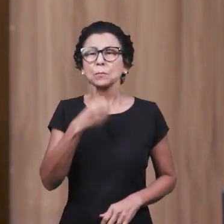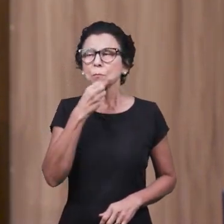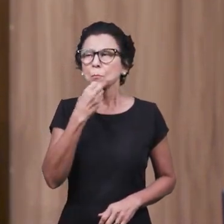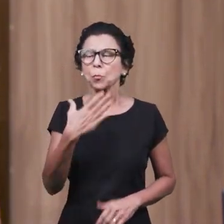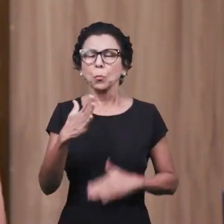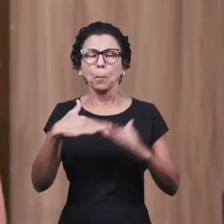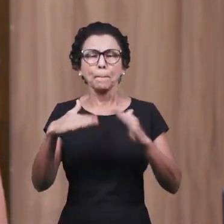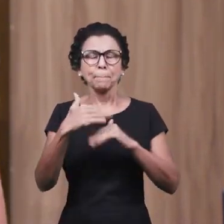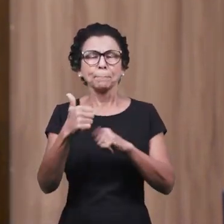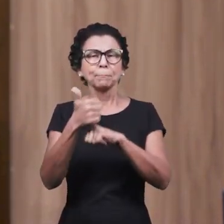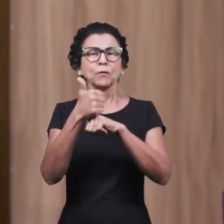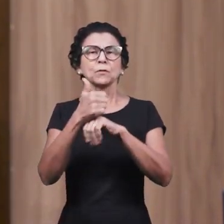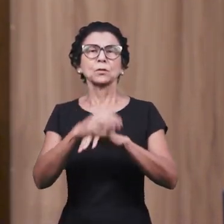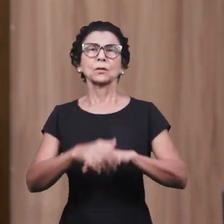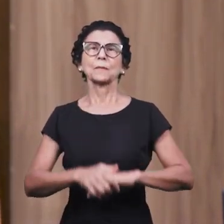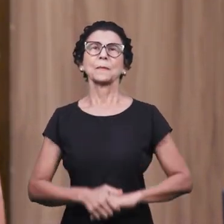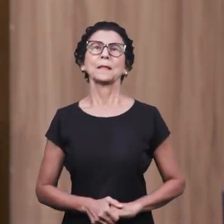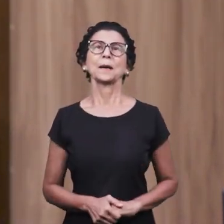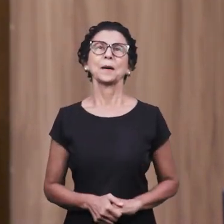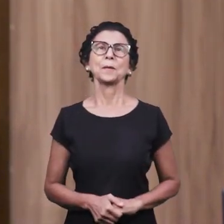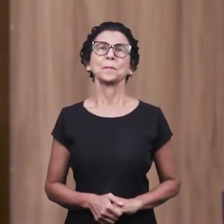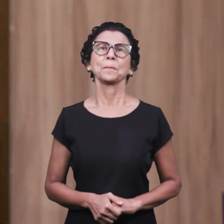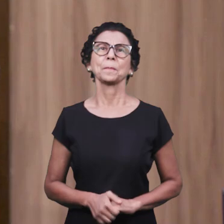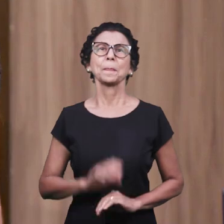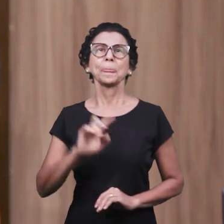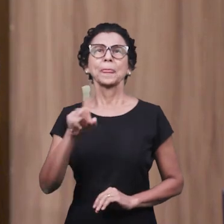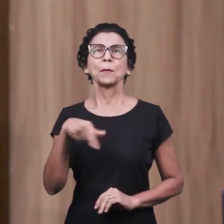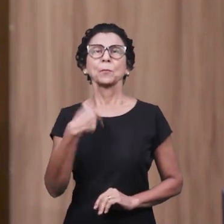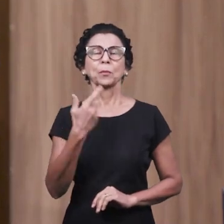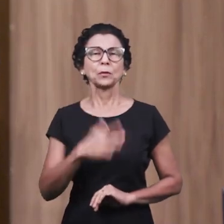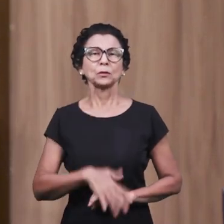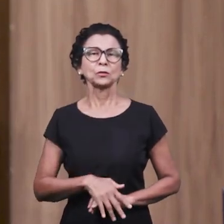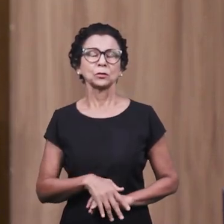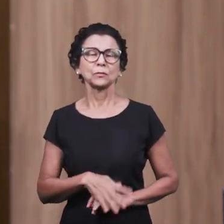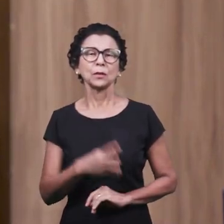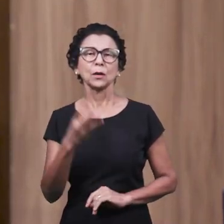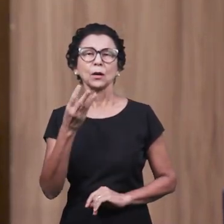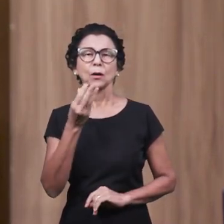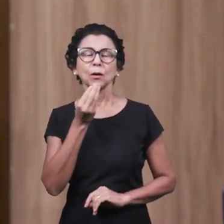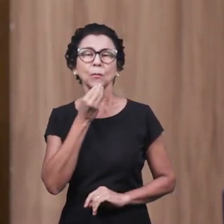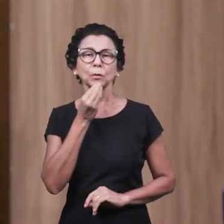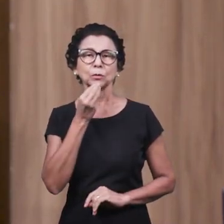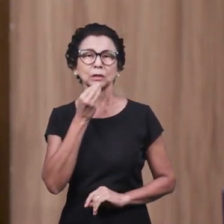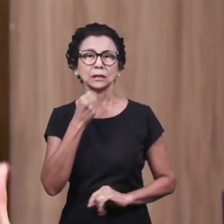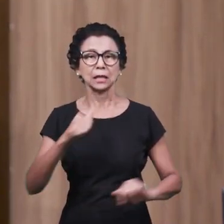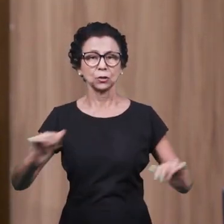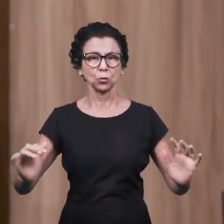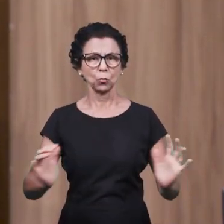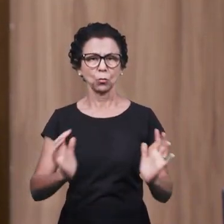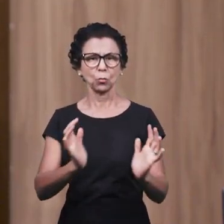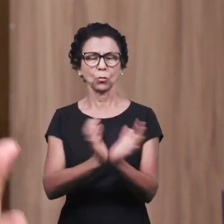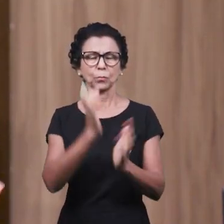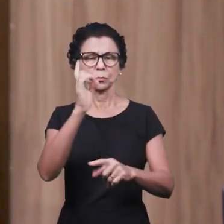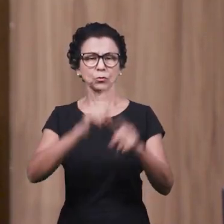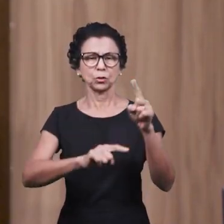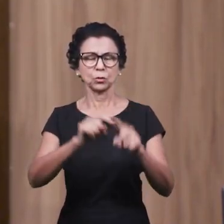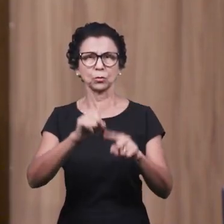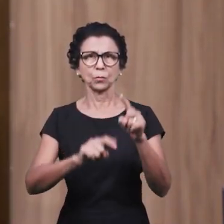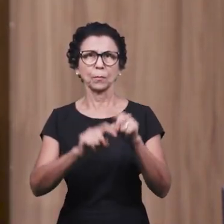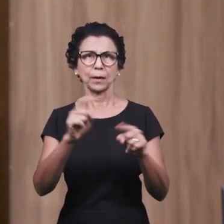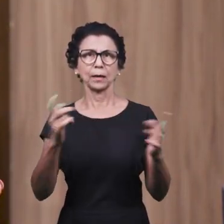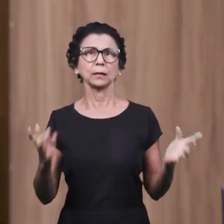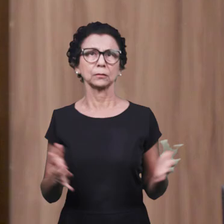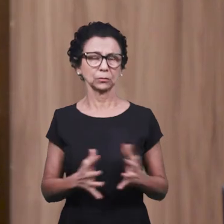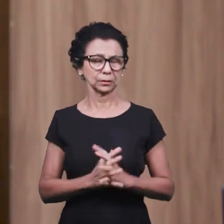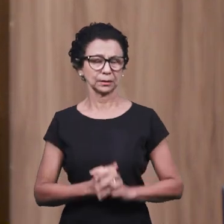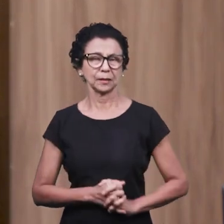muito repertório. E ainda tive depois a oportunidade de tocar numa orquestra municipal. Então todos os eventos que eles tinham, 14 de julho, que é o dia da